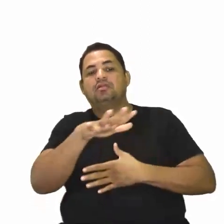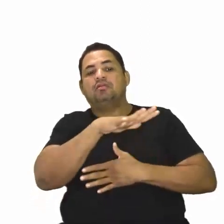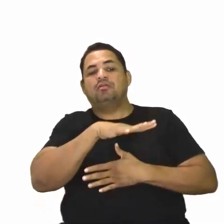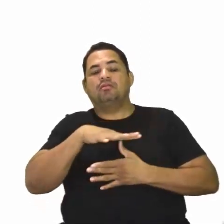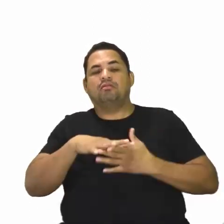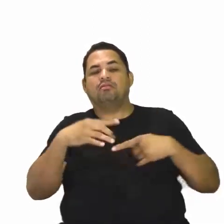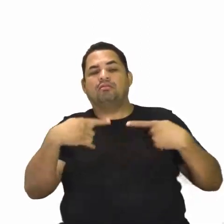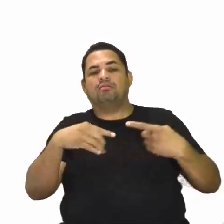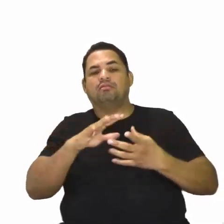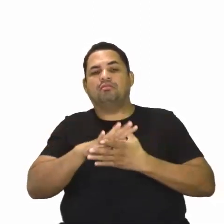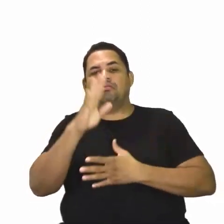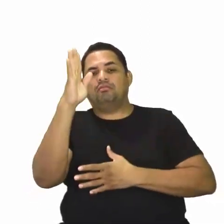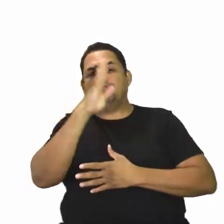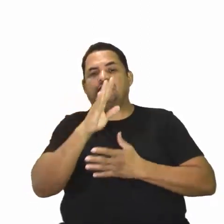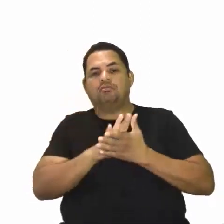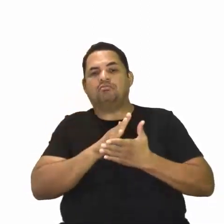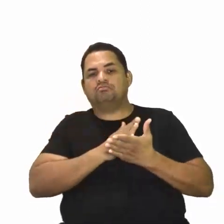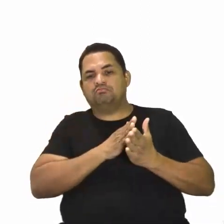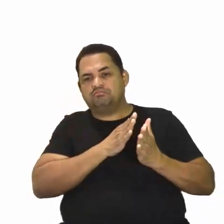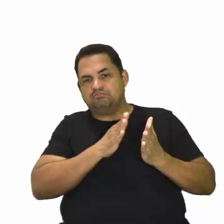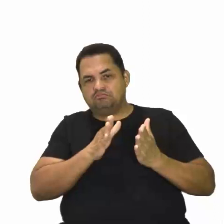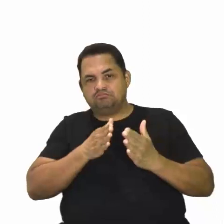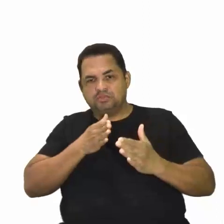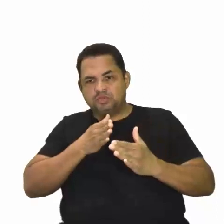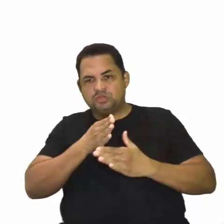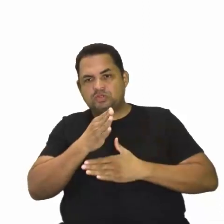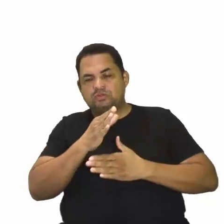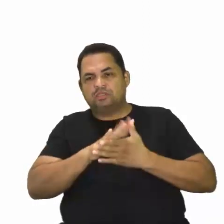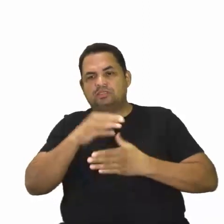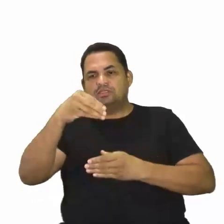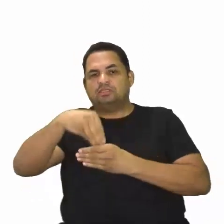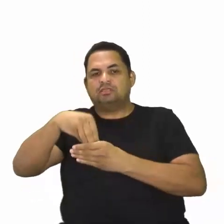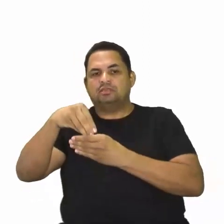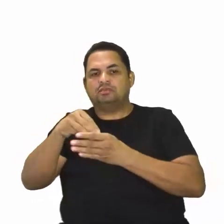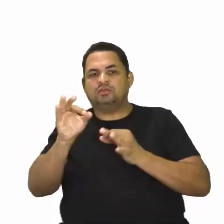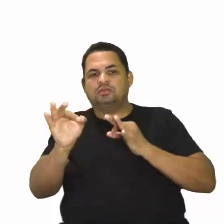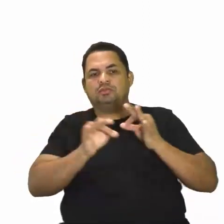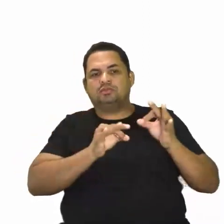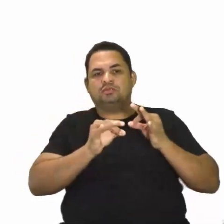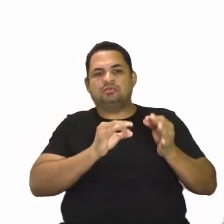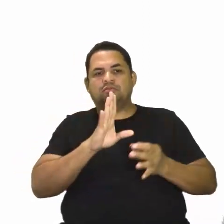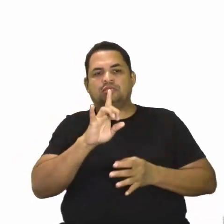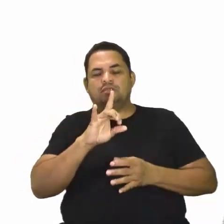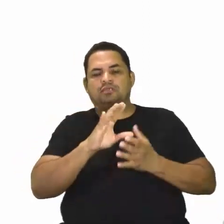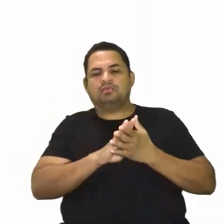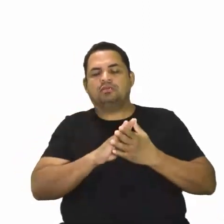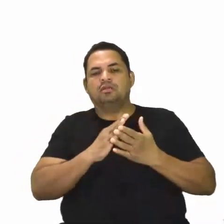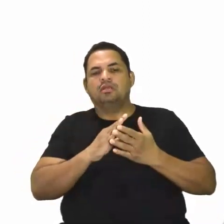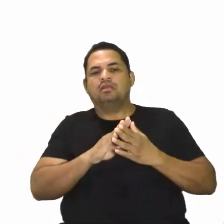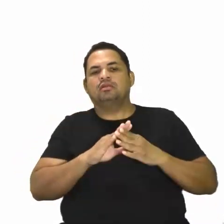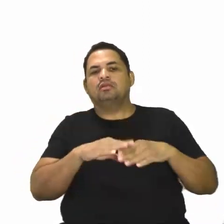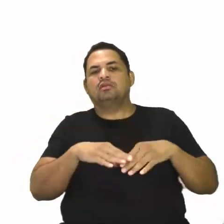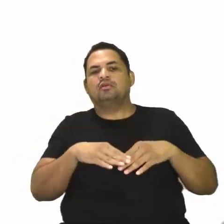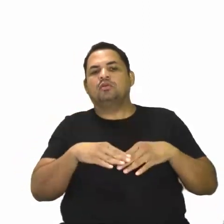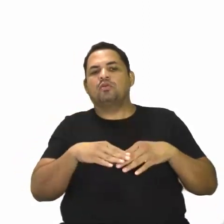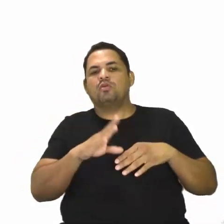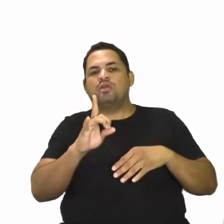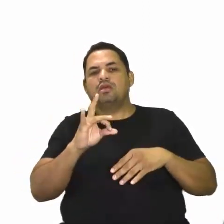nacional passou por mais uma eleição conduzida pelo Colégio Eleitoral. Colégio Eleitoral, gente.